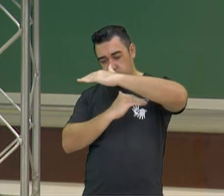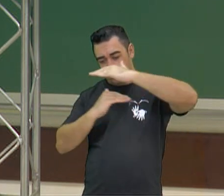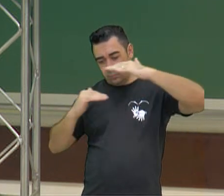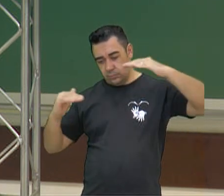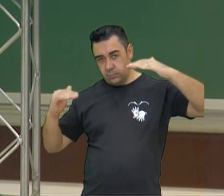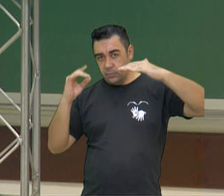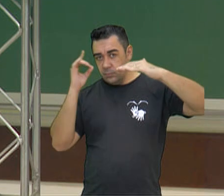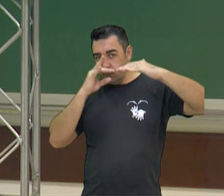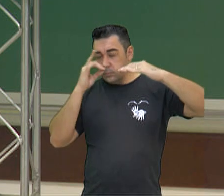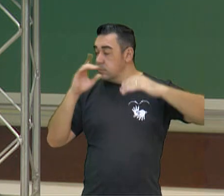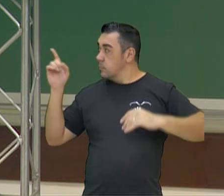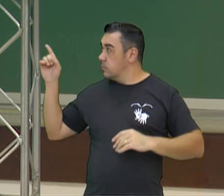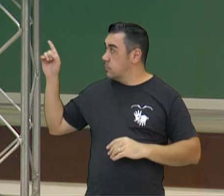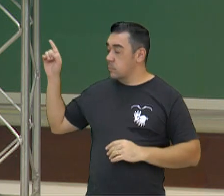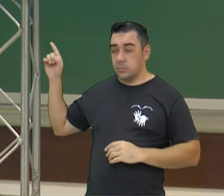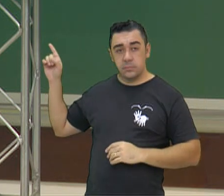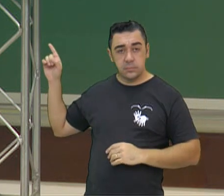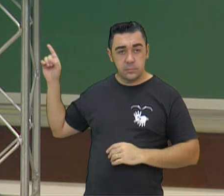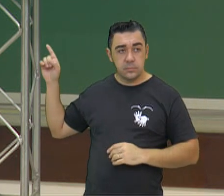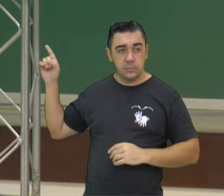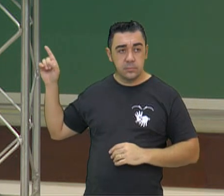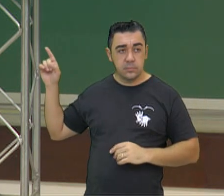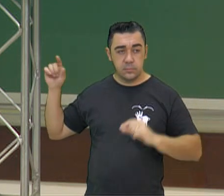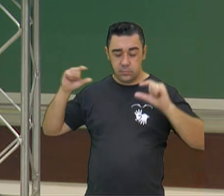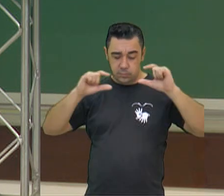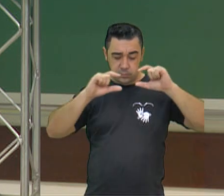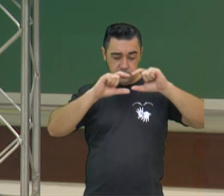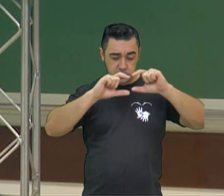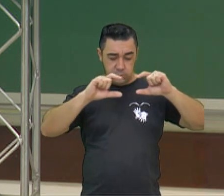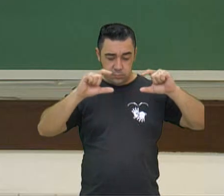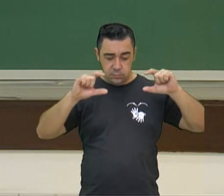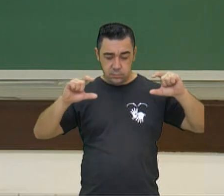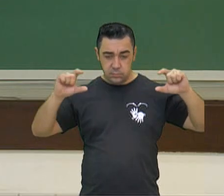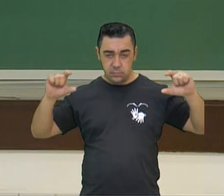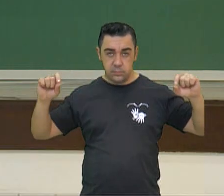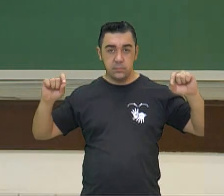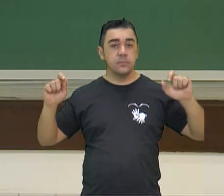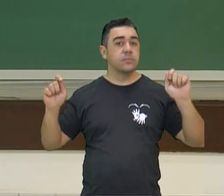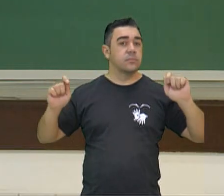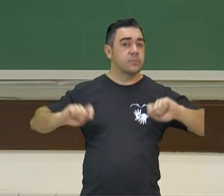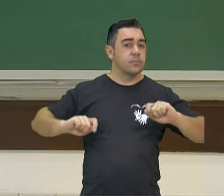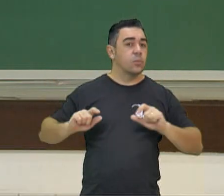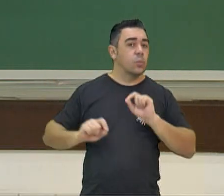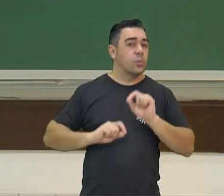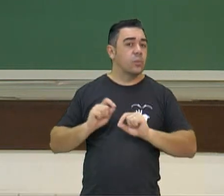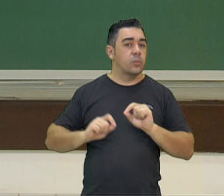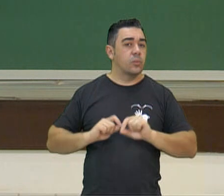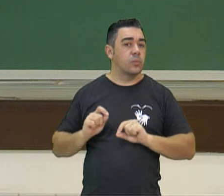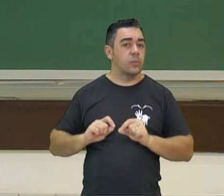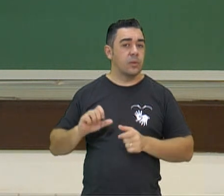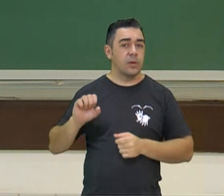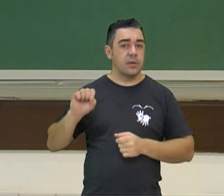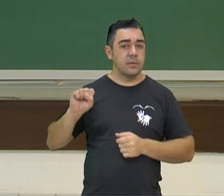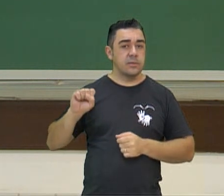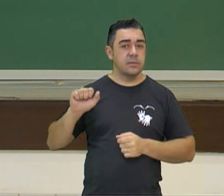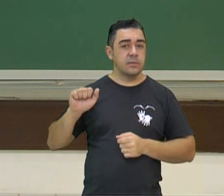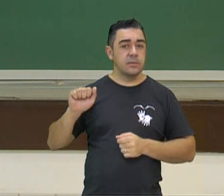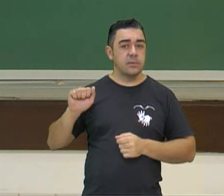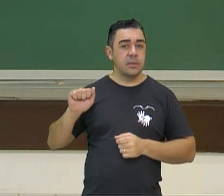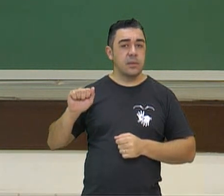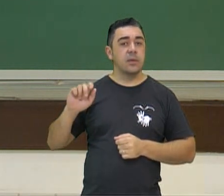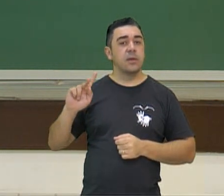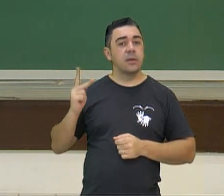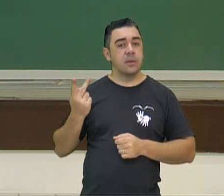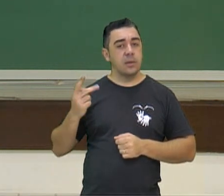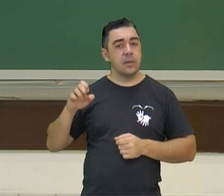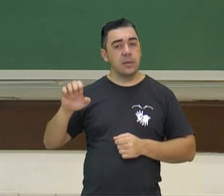parte verde da África, nesse meio da parte verde, entre o Saara, tem o chamado Sahel, que é uma área que vai